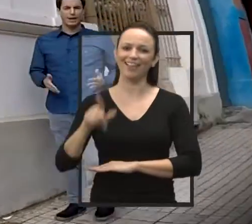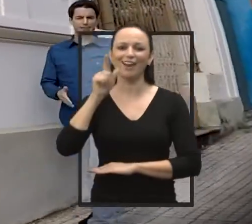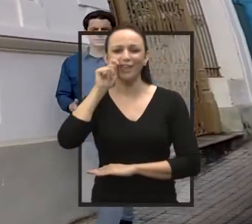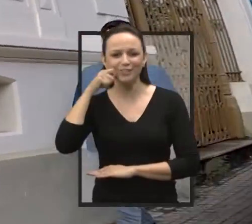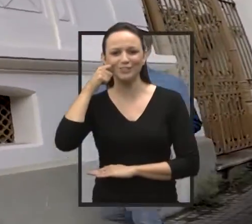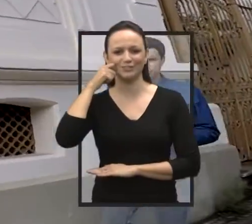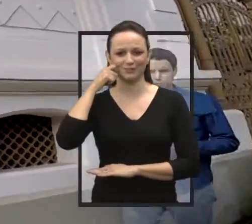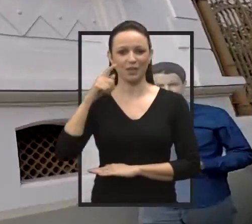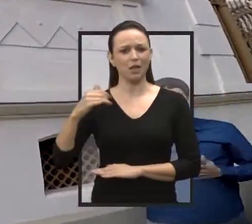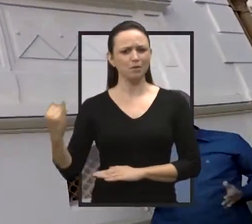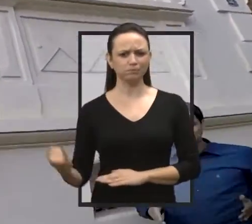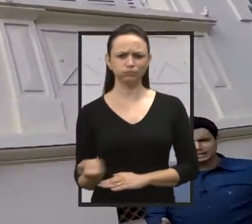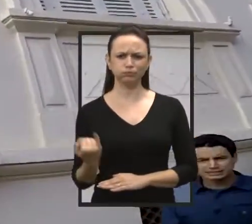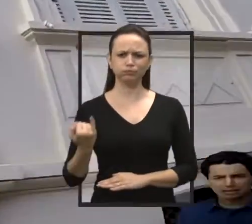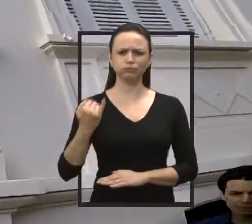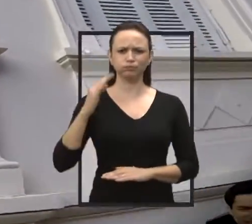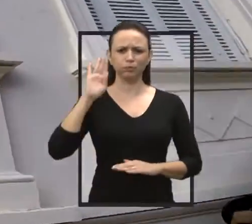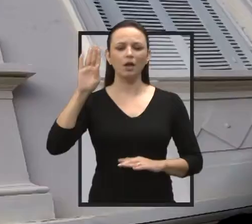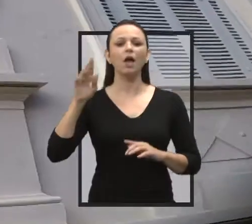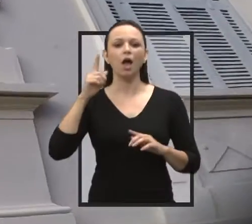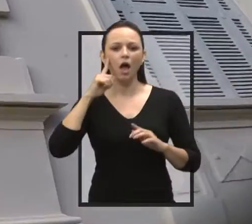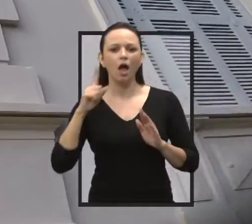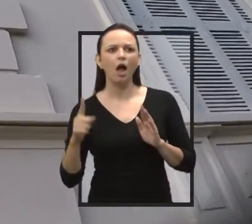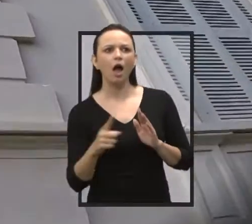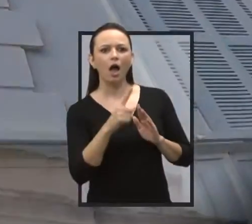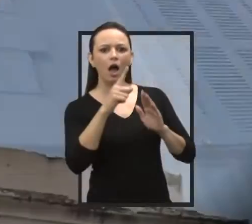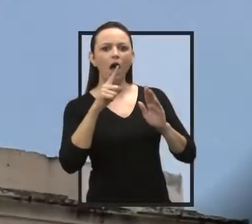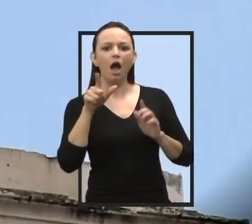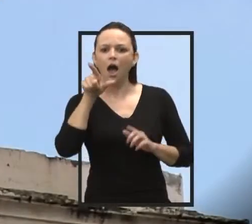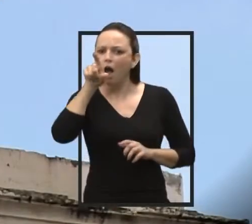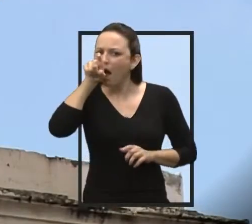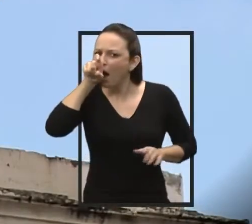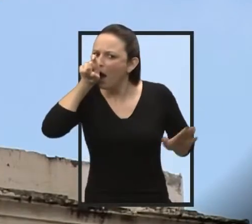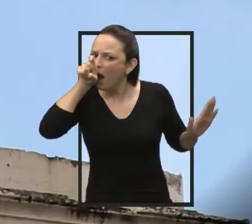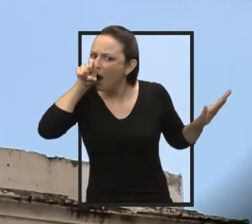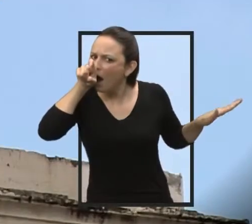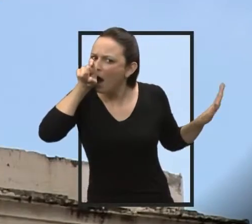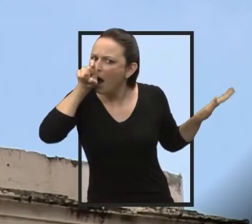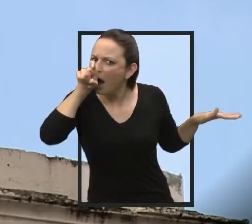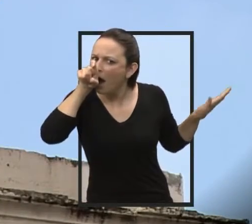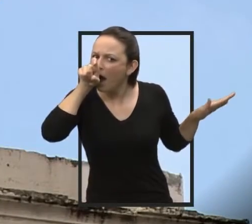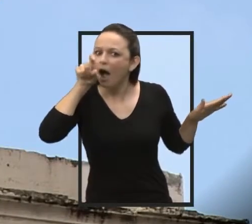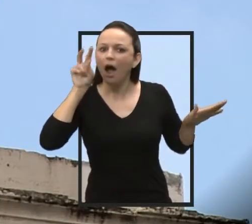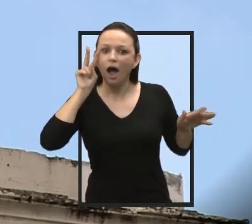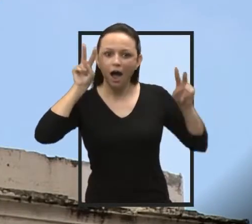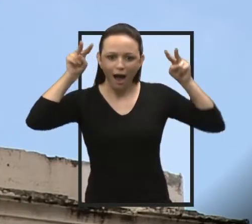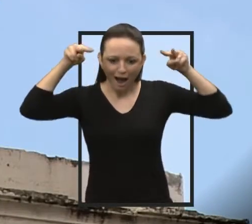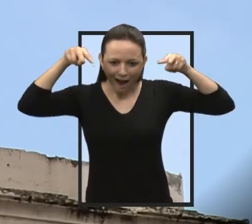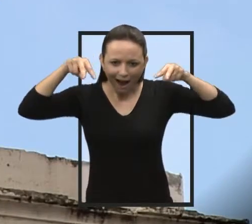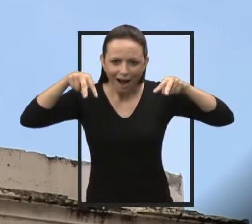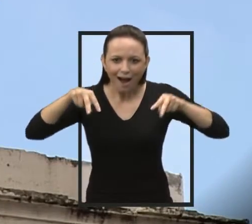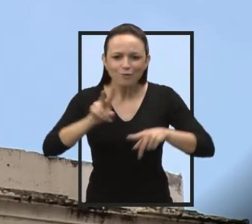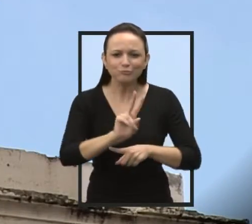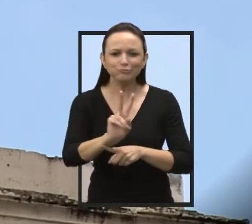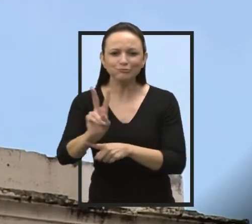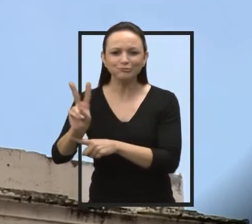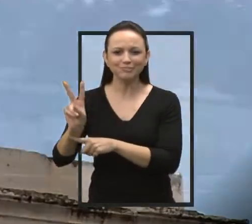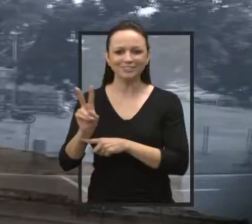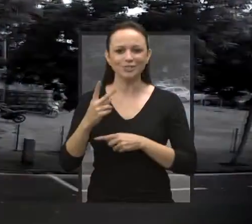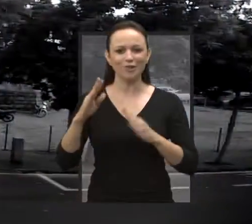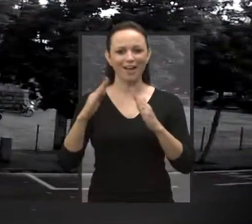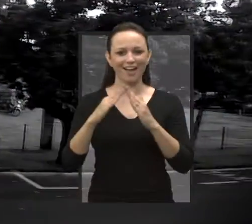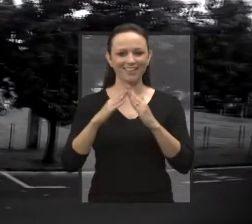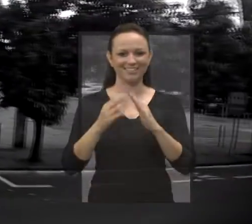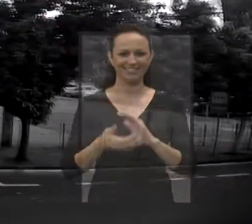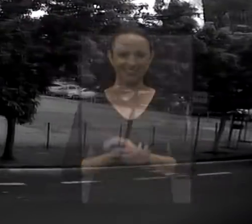a imponência de sua personalidade está preservada pela águia, que vigia até os dias de hoje o centro da cidade, bem do alto de